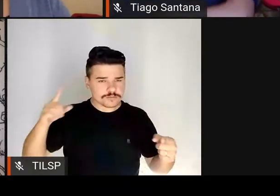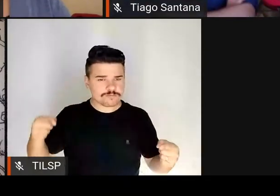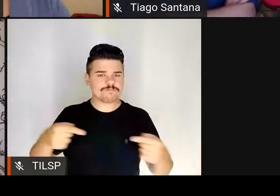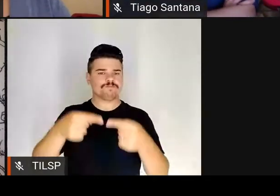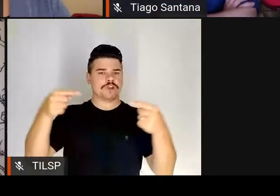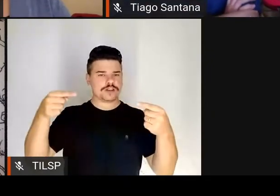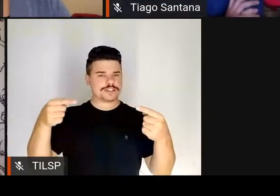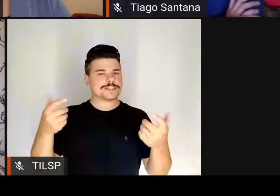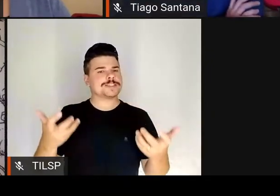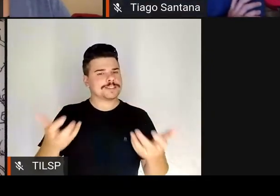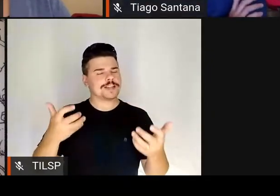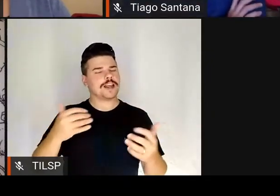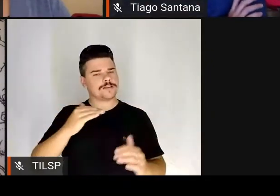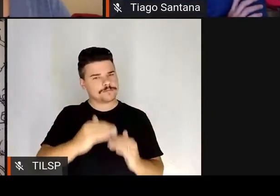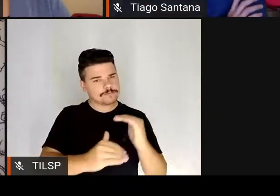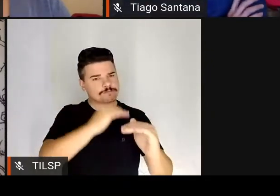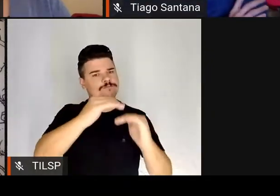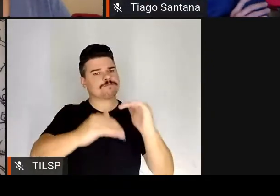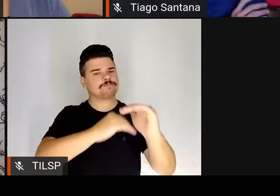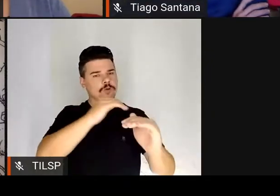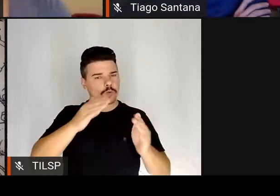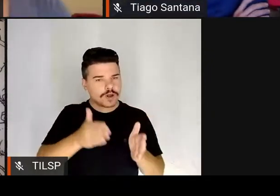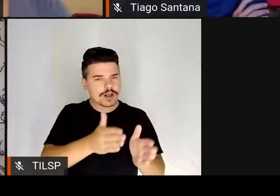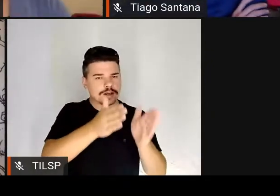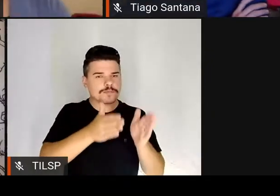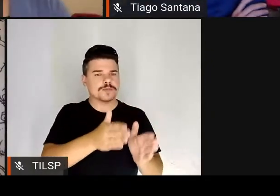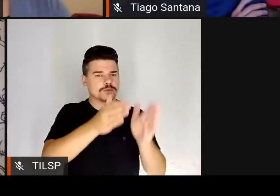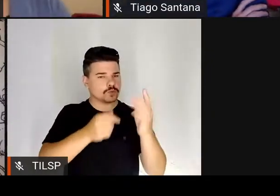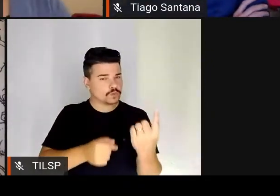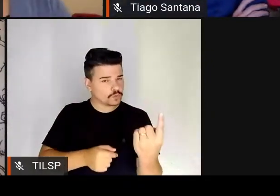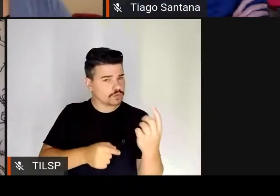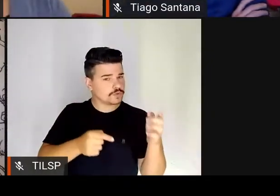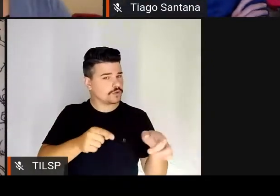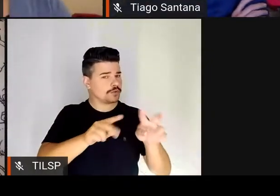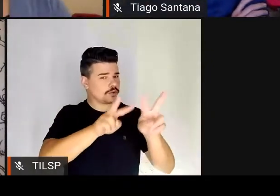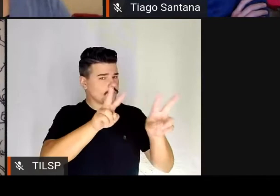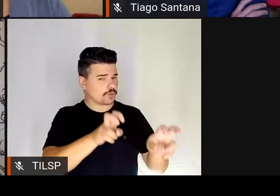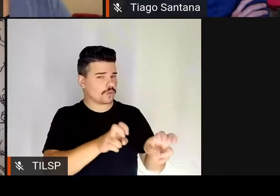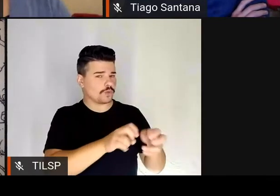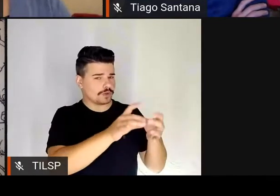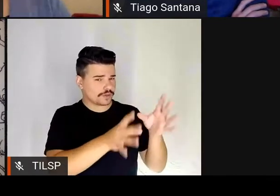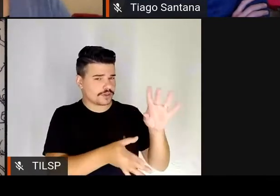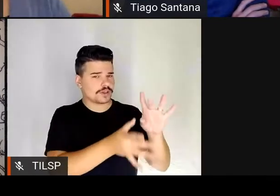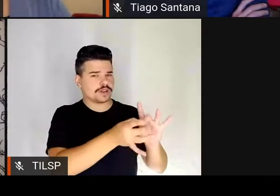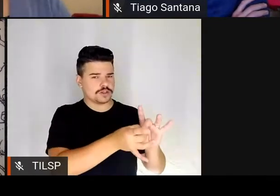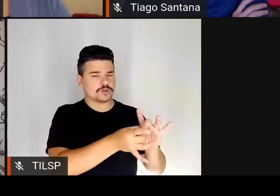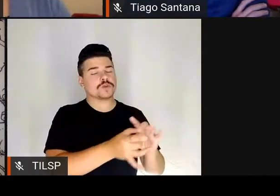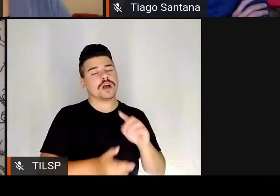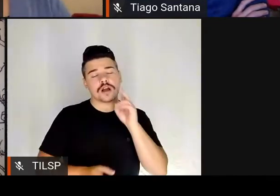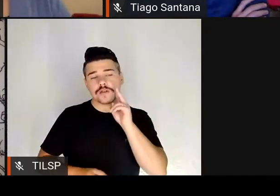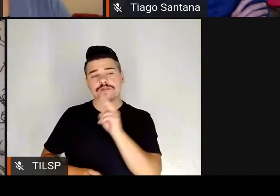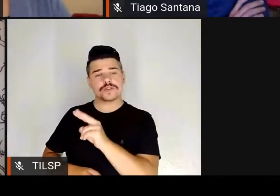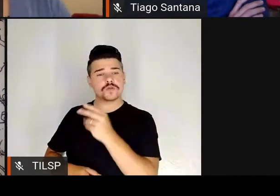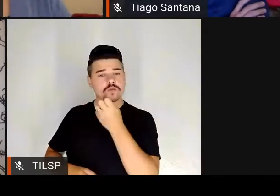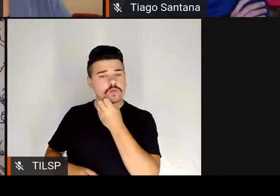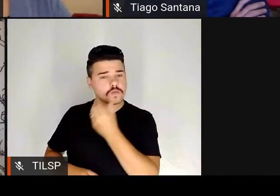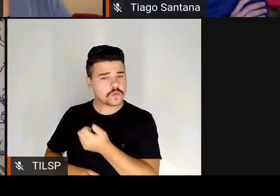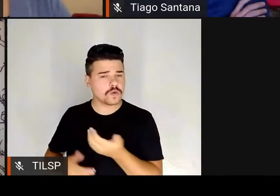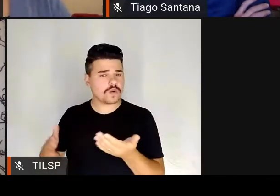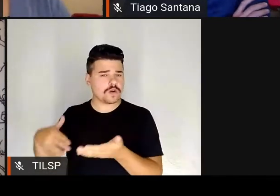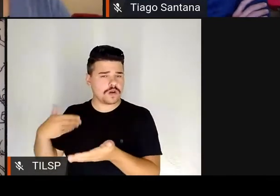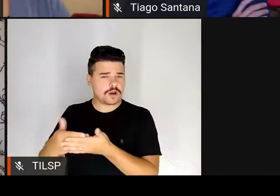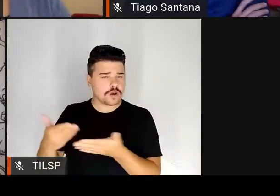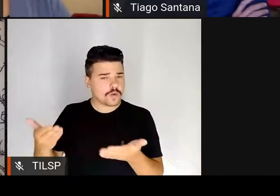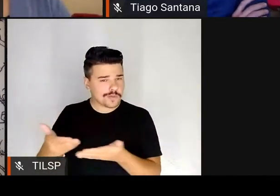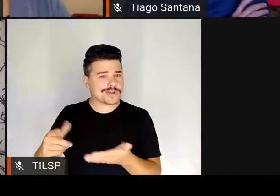tentativa de construir o seu próprio vetor, né, naquele contexto. Então, eu vejo isso muito naquele momento, vejo hoje ainda, eu vejo que